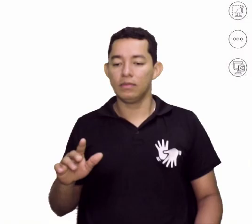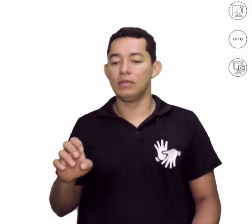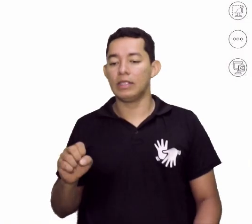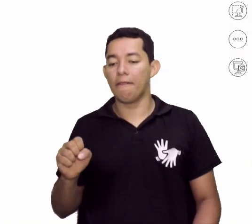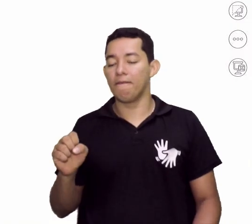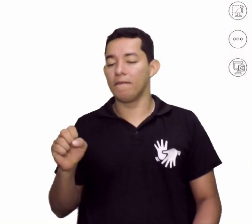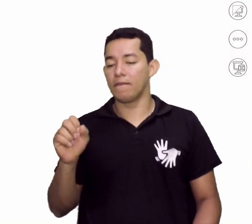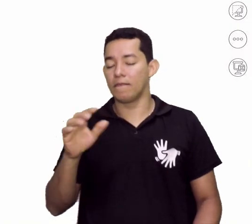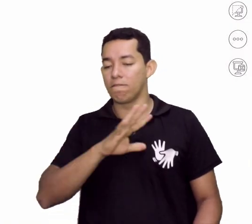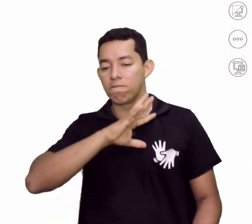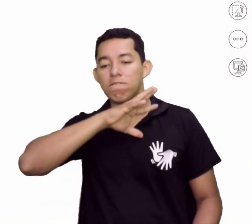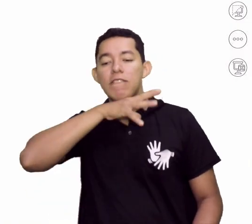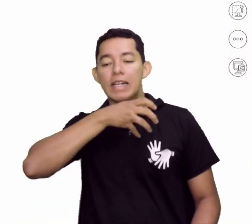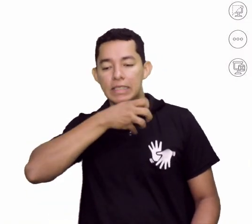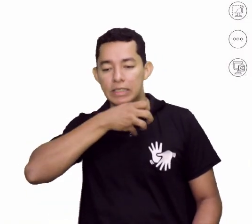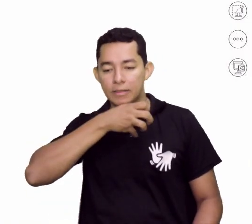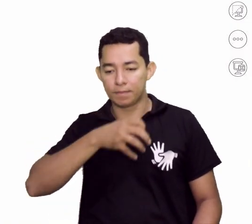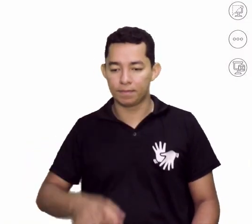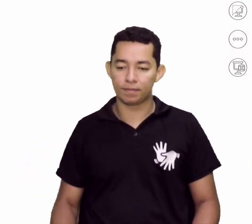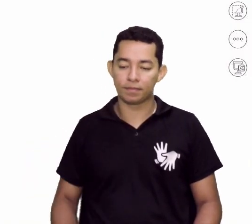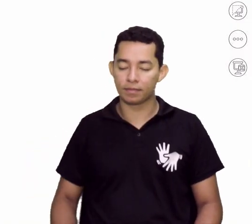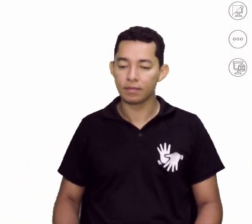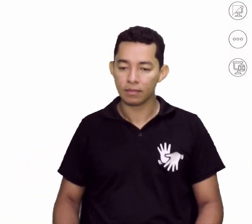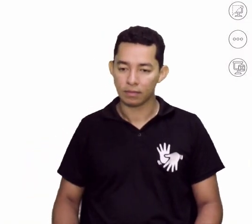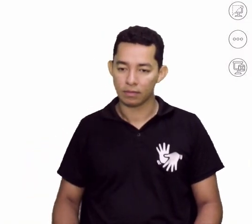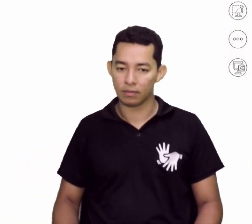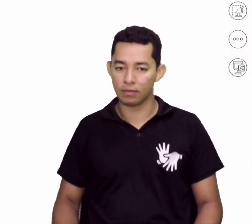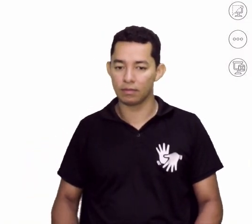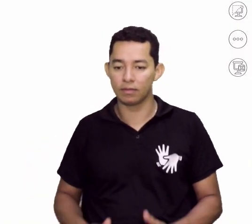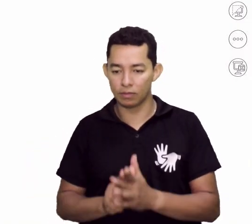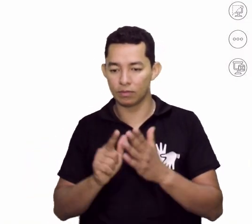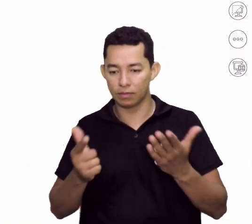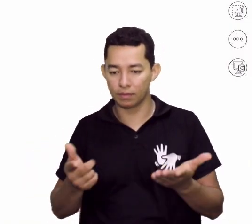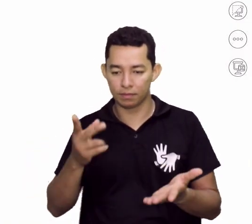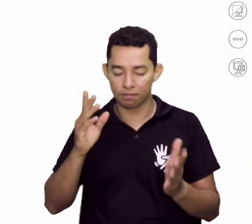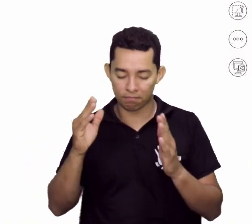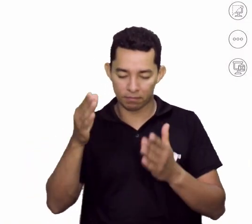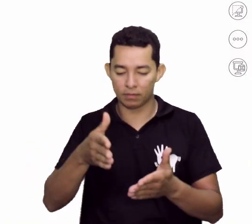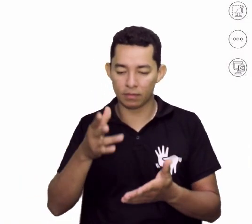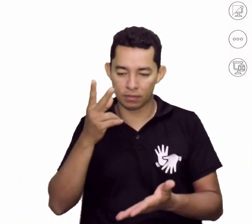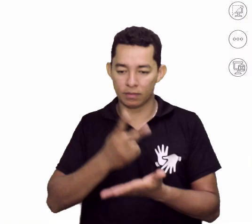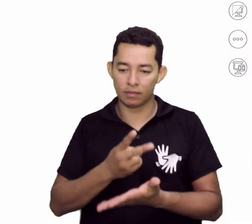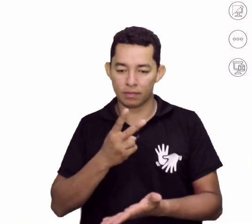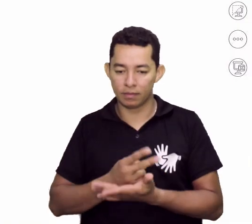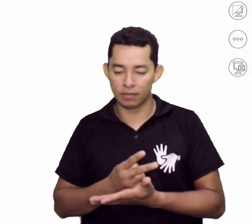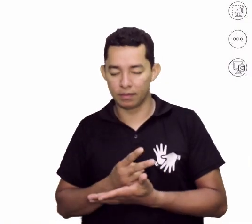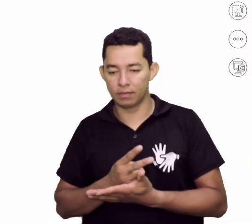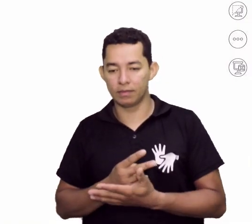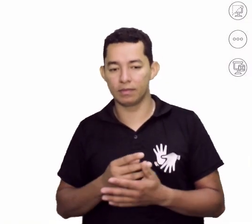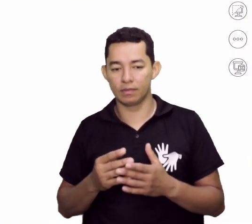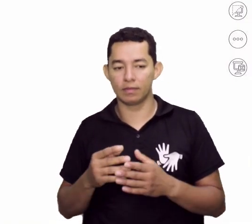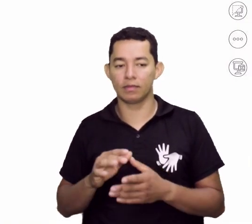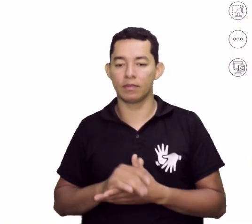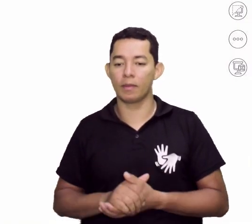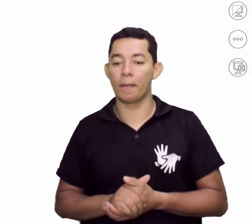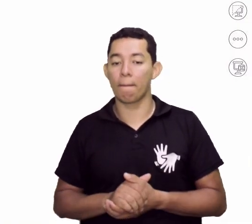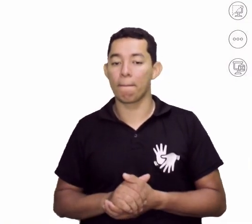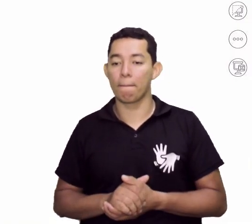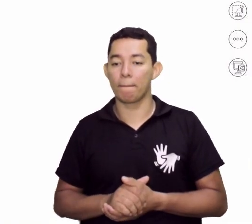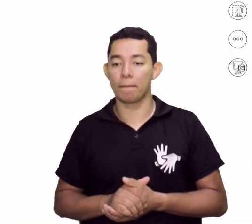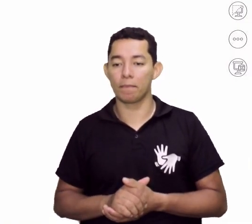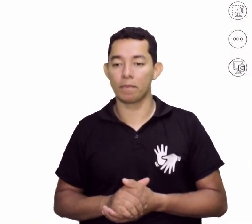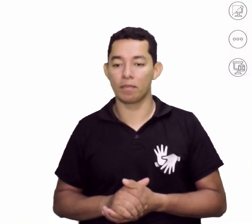Os selvagens. Os jornais caíram em cima, como sempre, né? Os conservadores, né?